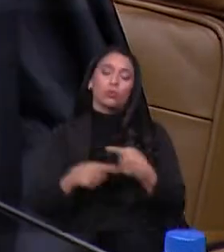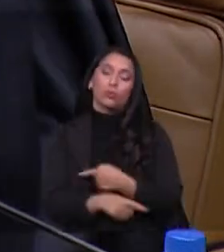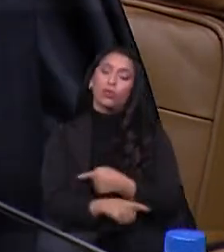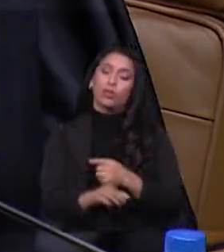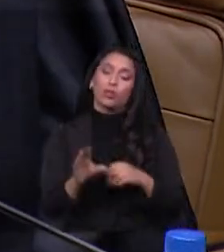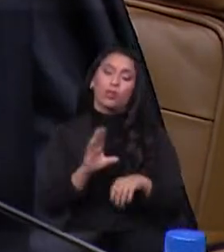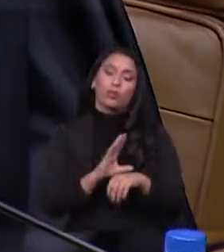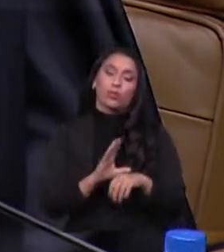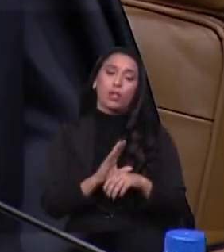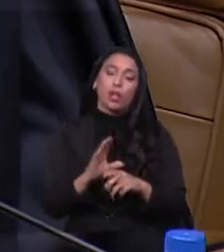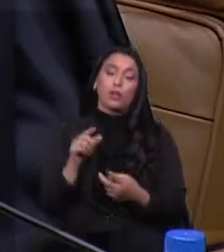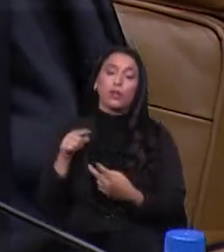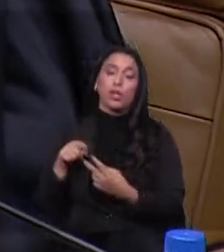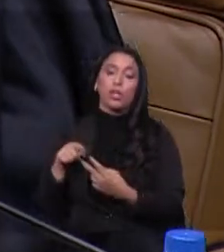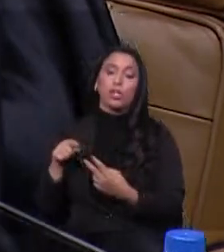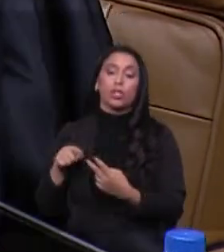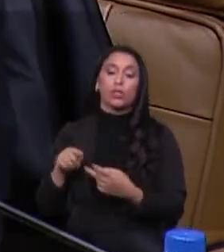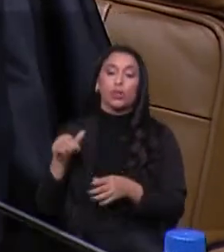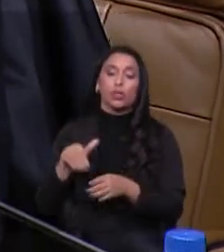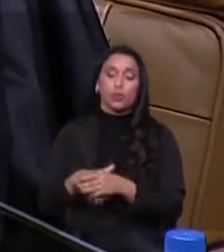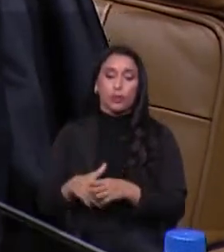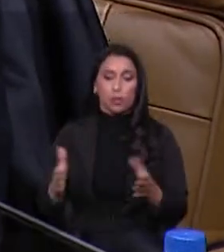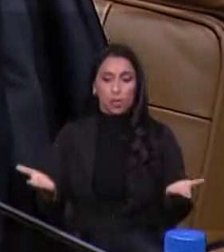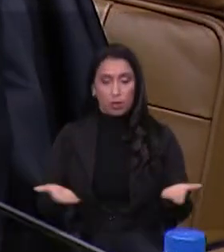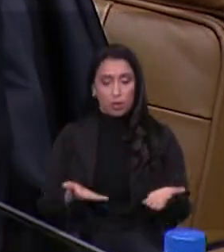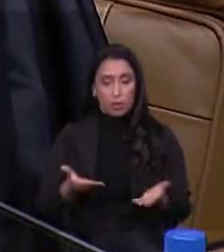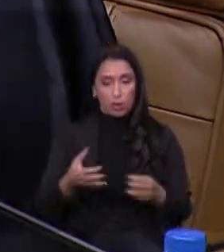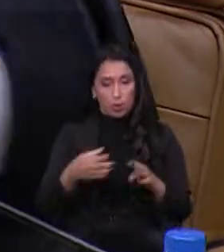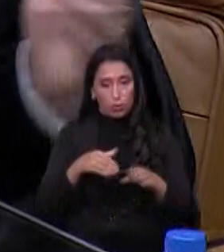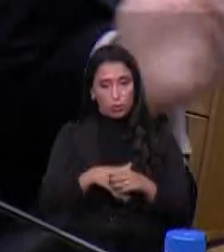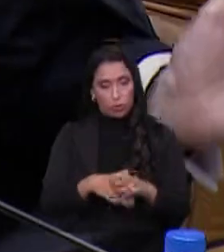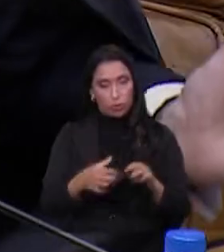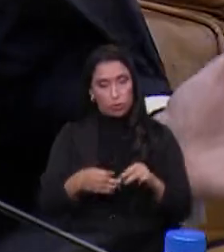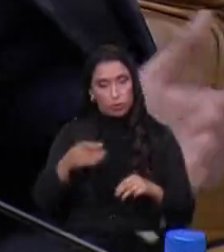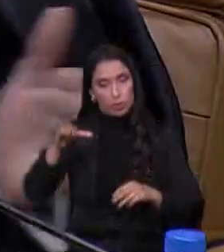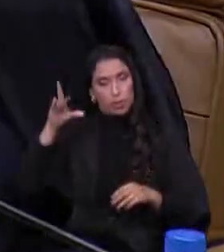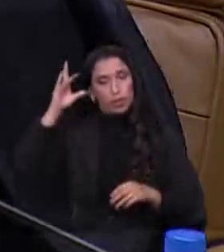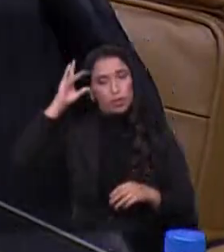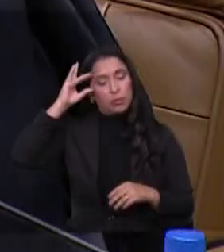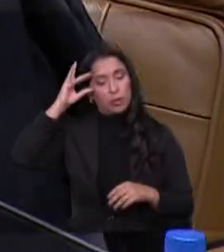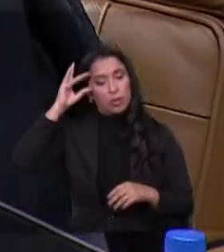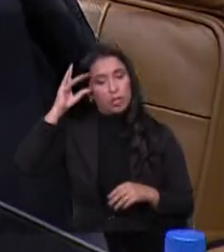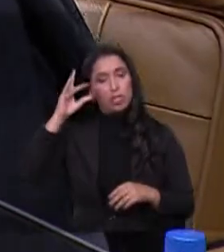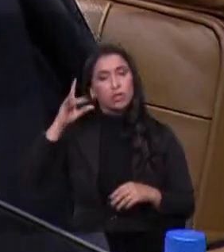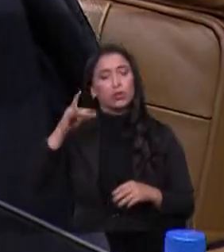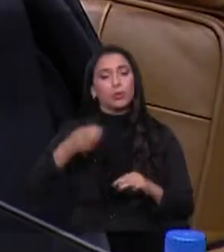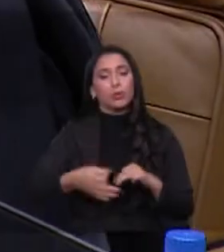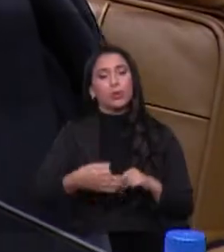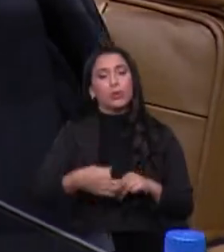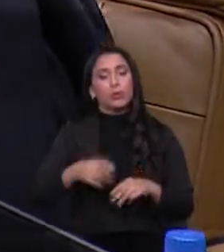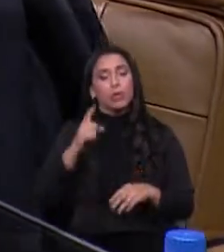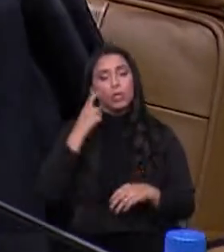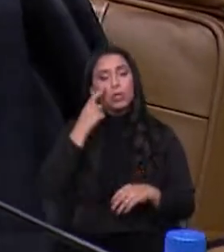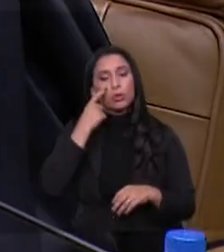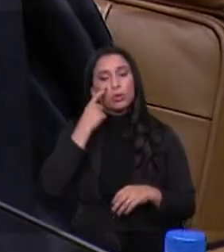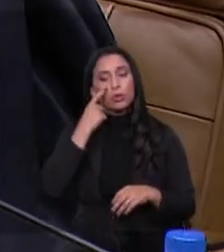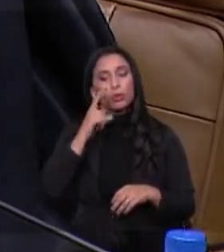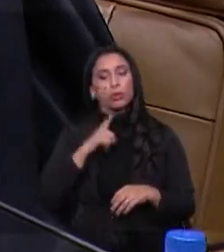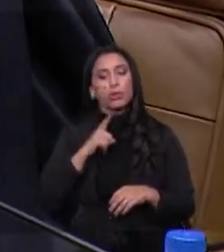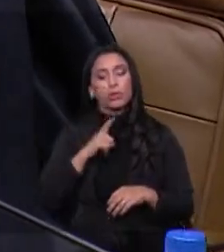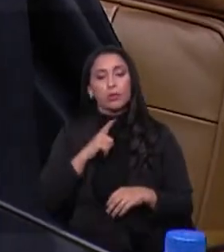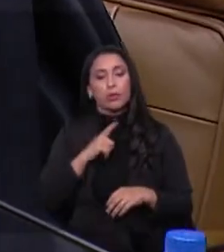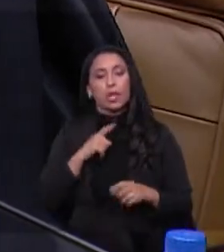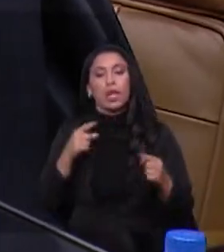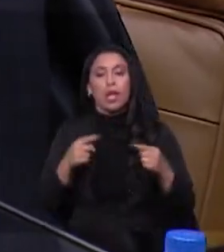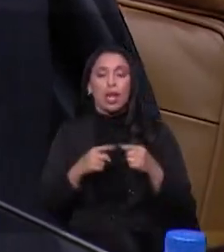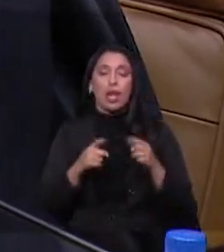inconstitucional, e dois votos agora com o voto do ministro André Mendonça e o voto anterior do eminente ministro Nunes Marques, reconhecendo